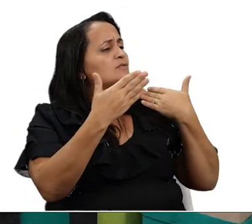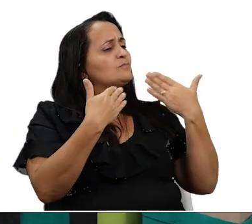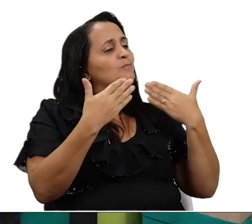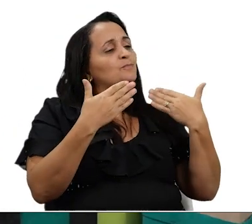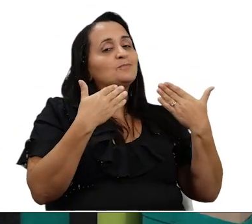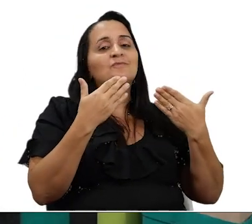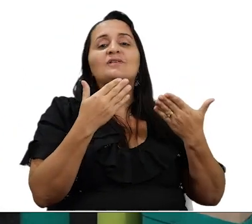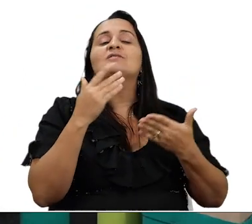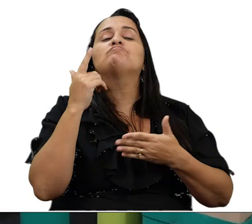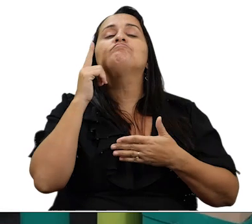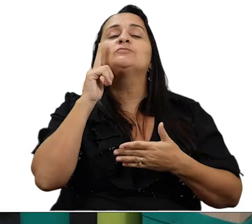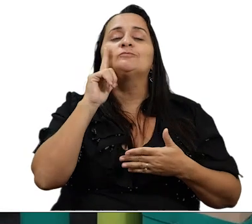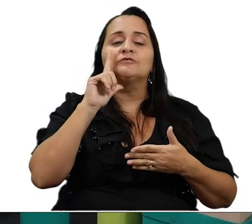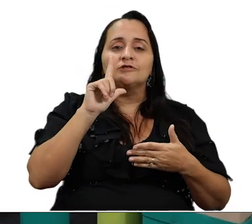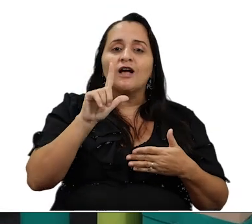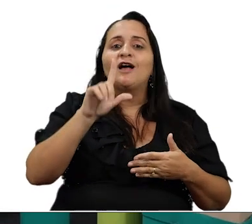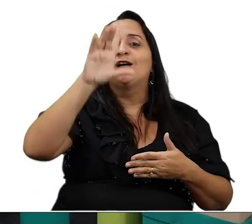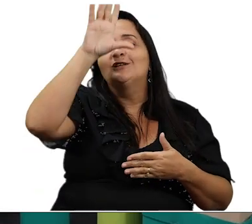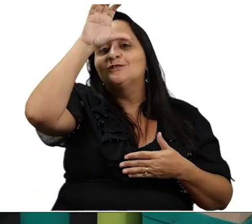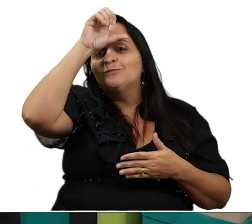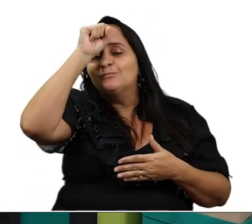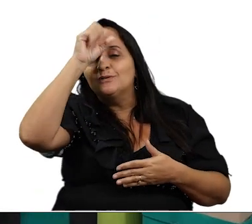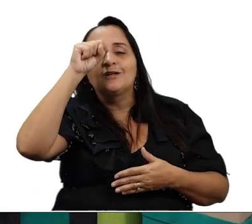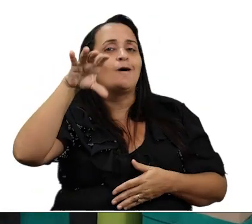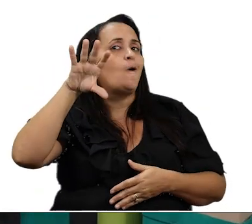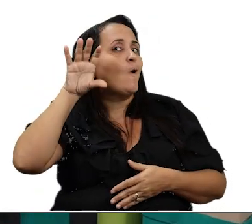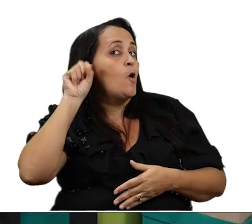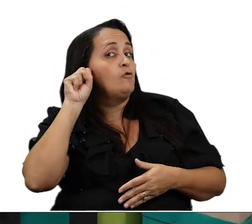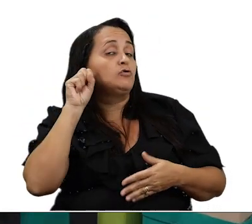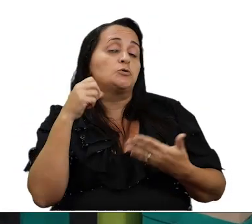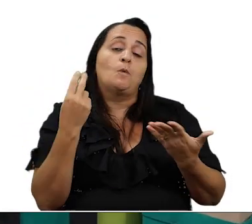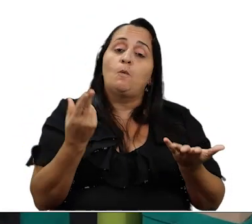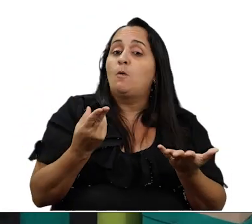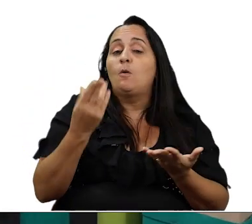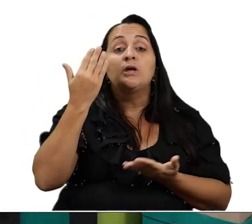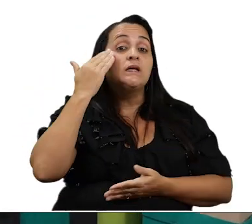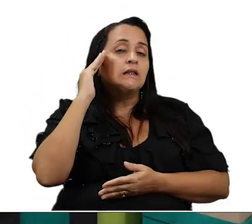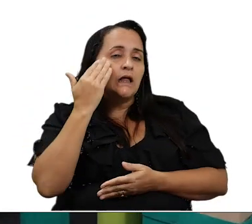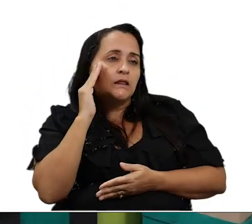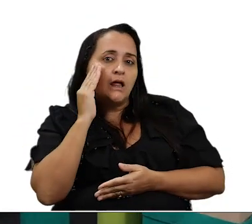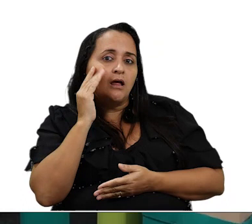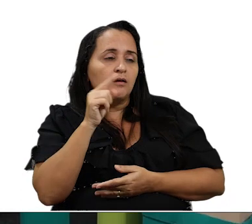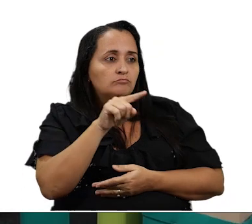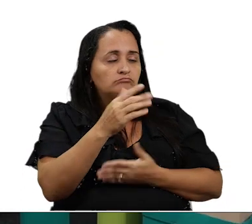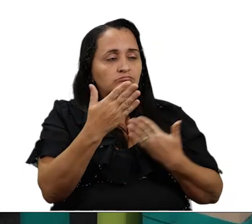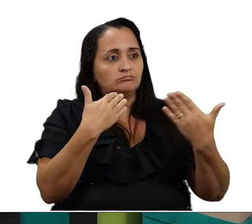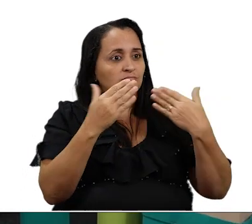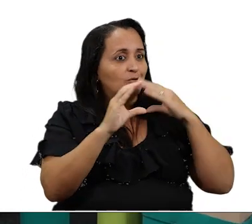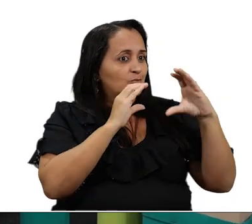ter alguma coisa que auxilie na tua audição. Mas entender o que se fala é muito